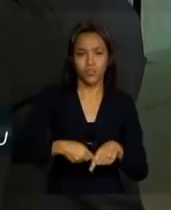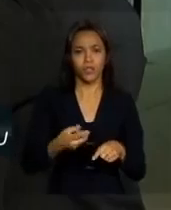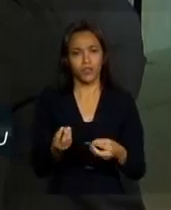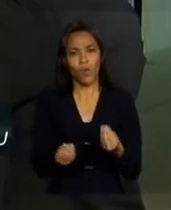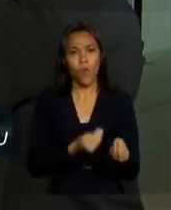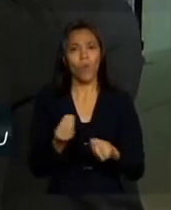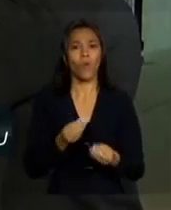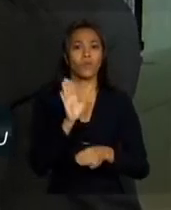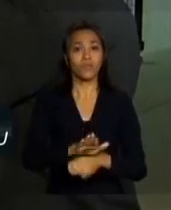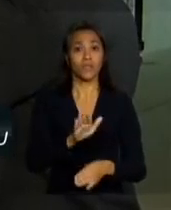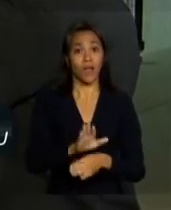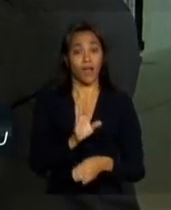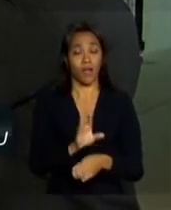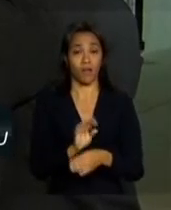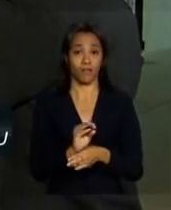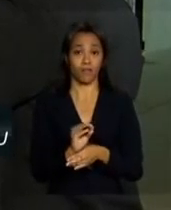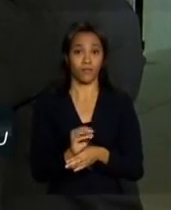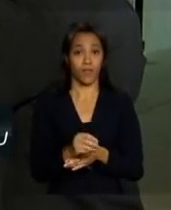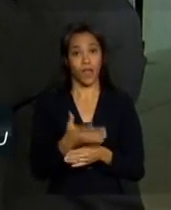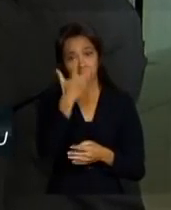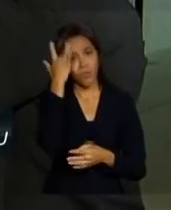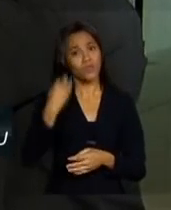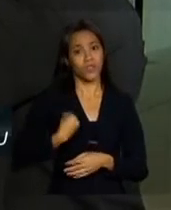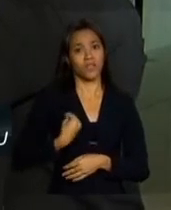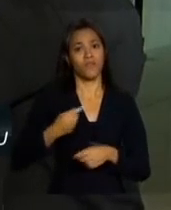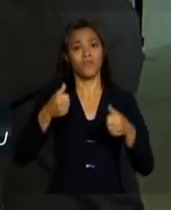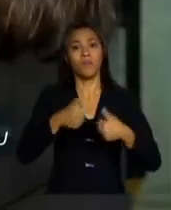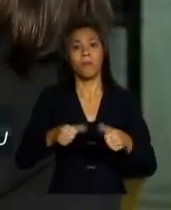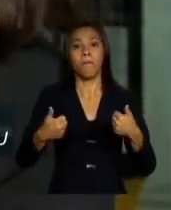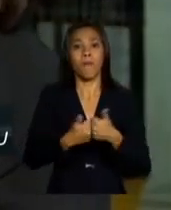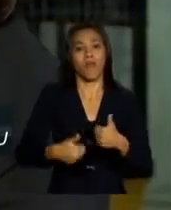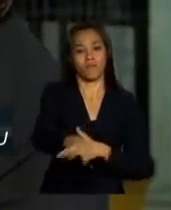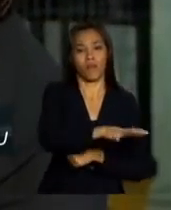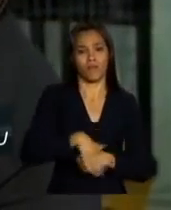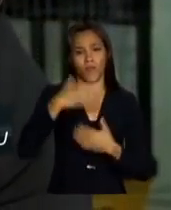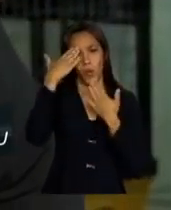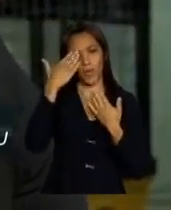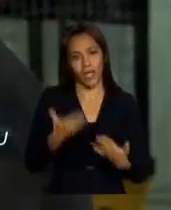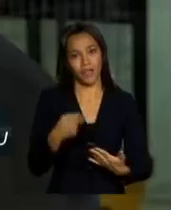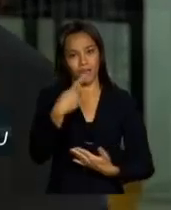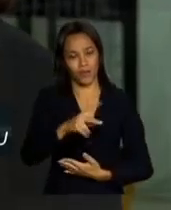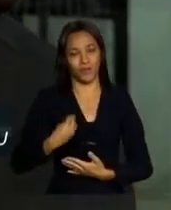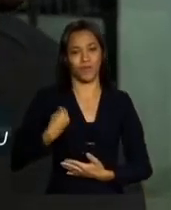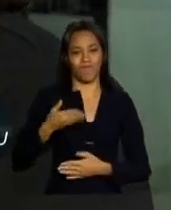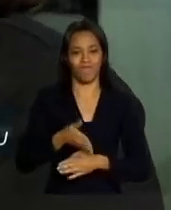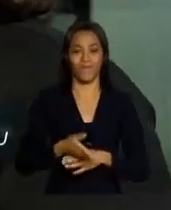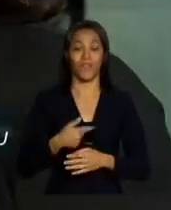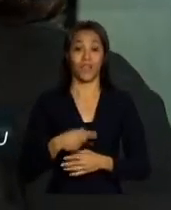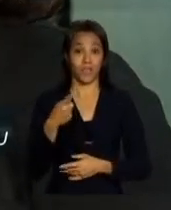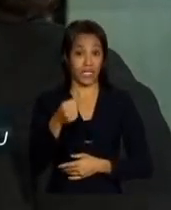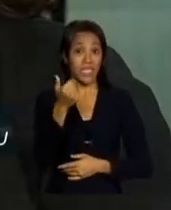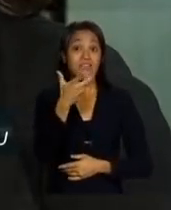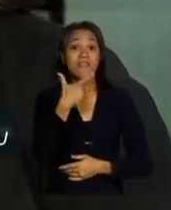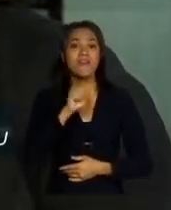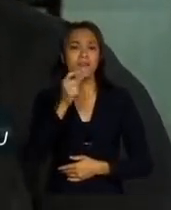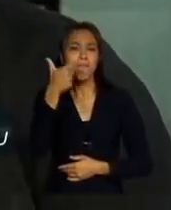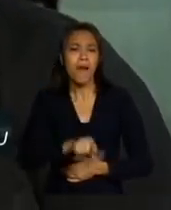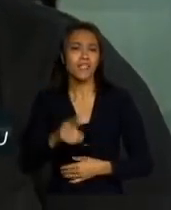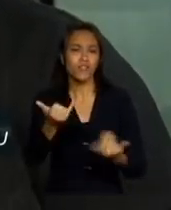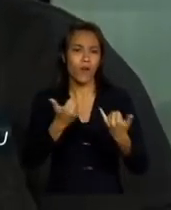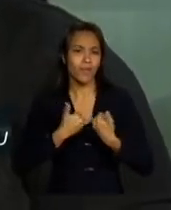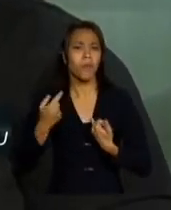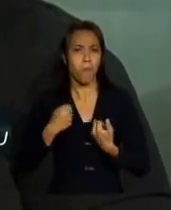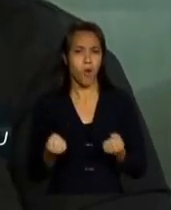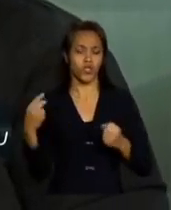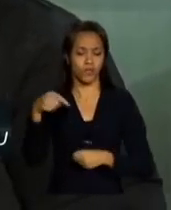dar subsistência de vida para as pessoas que sobrevivem nessa região. Muito obrigada pela sua participação. E quem quiser saber mais, basta vir